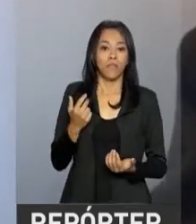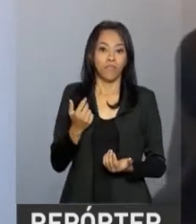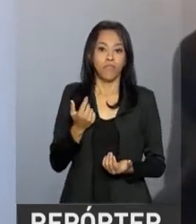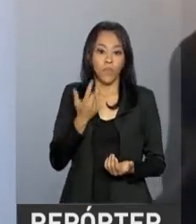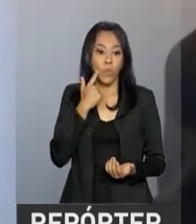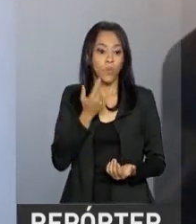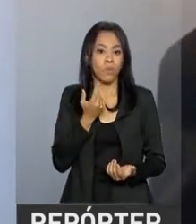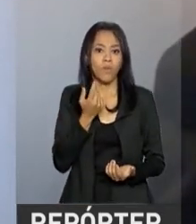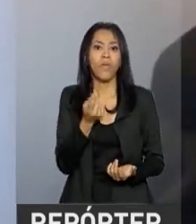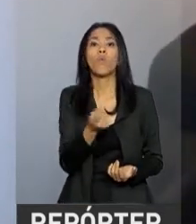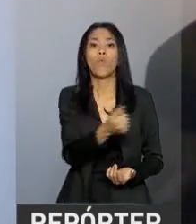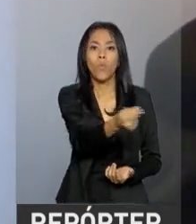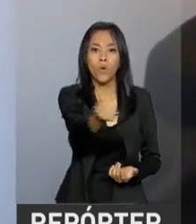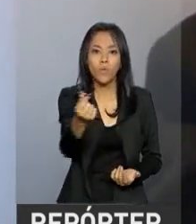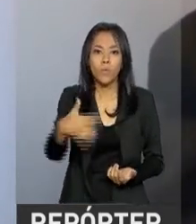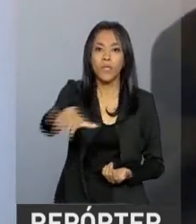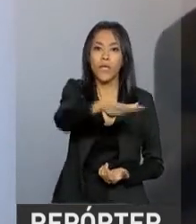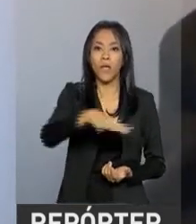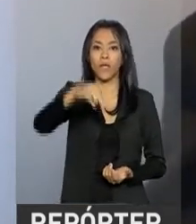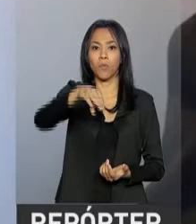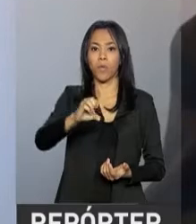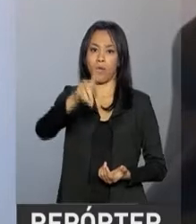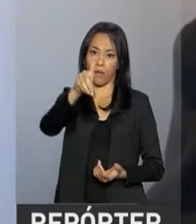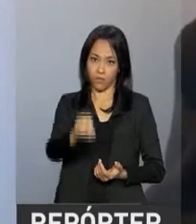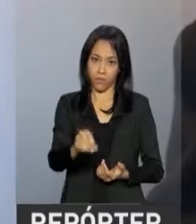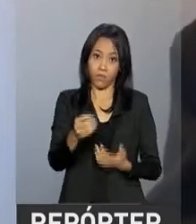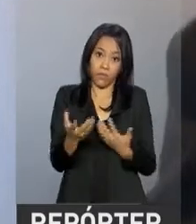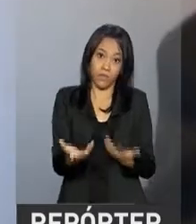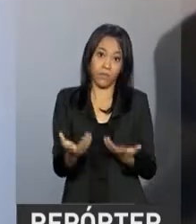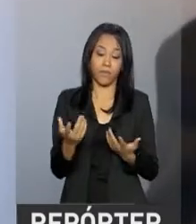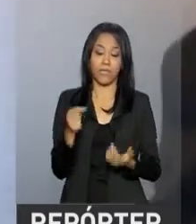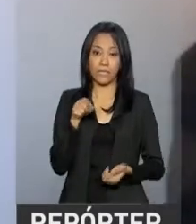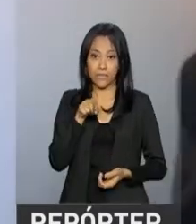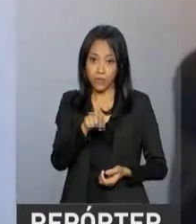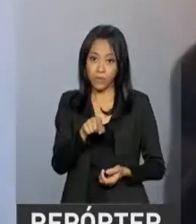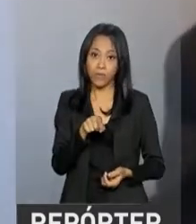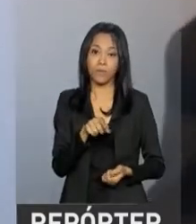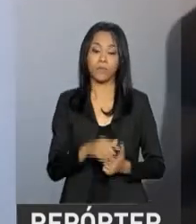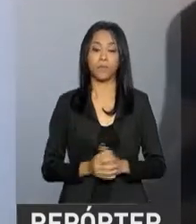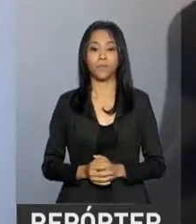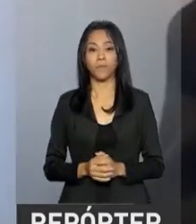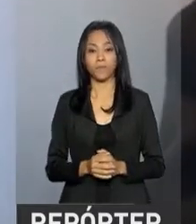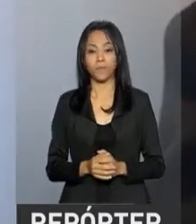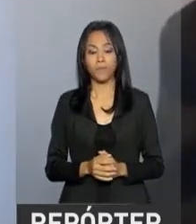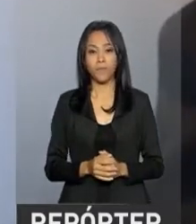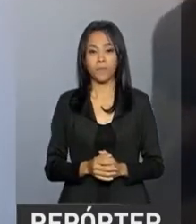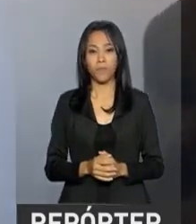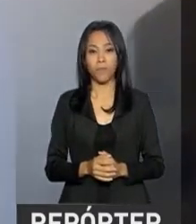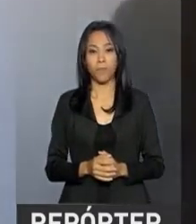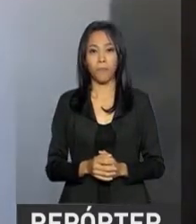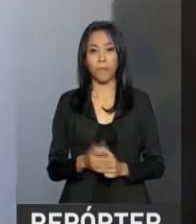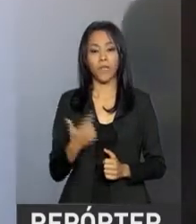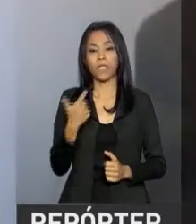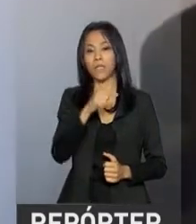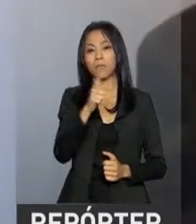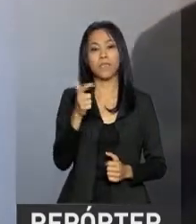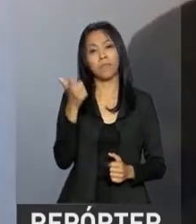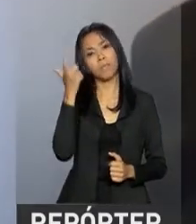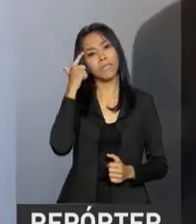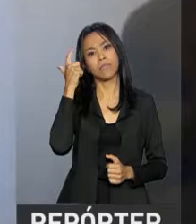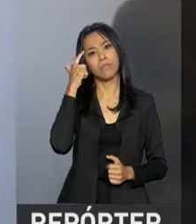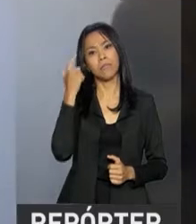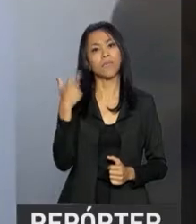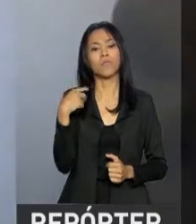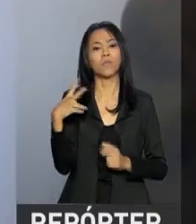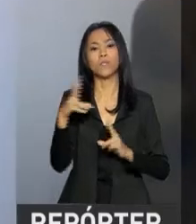mercado. Isso aí não há nenhum pensamento de qualquer discussão